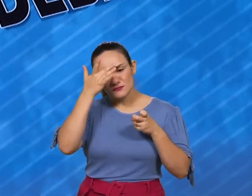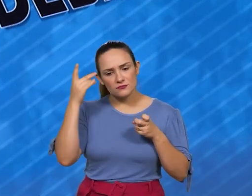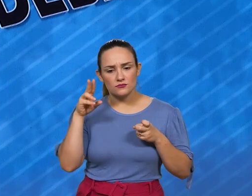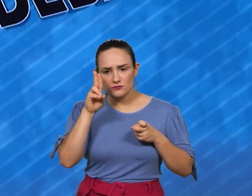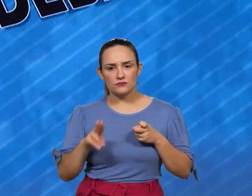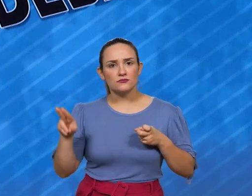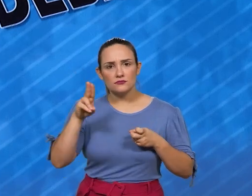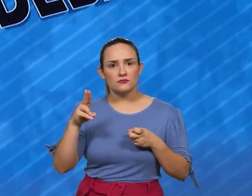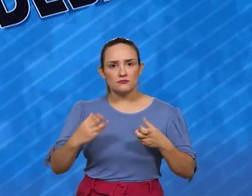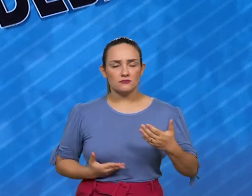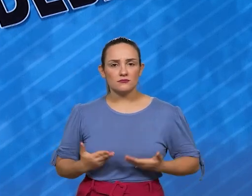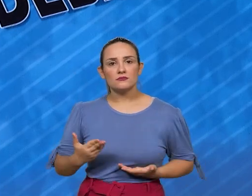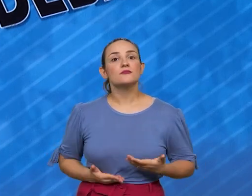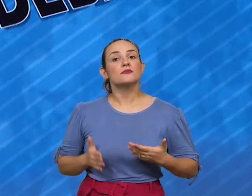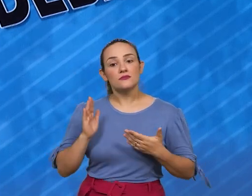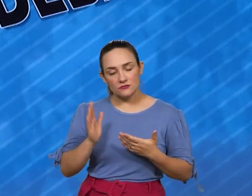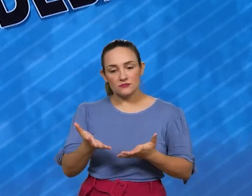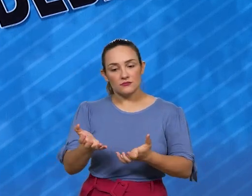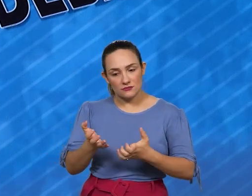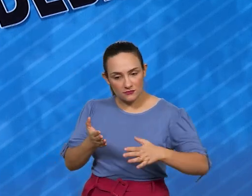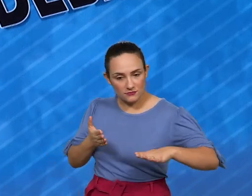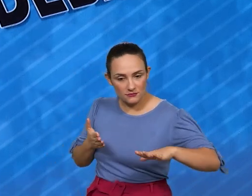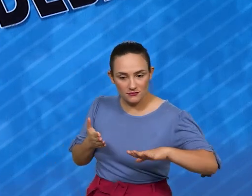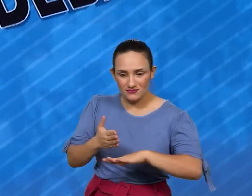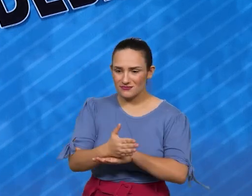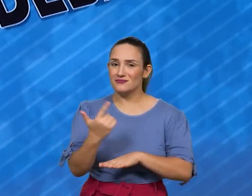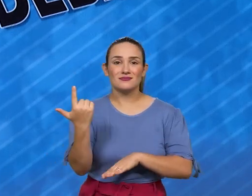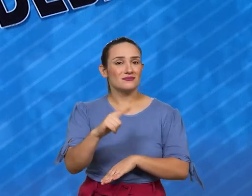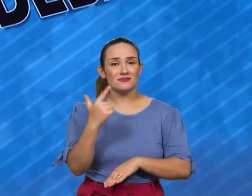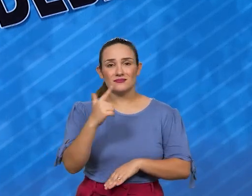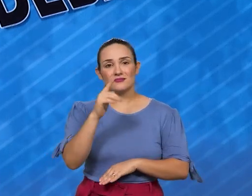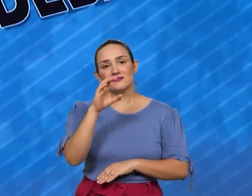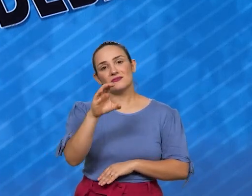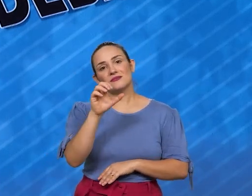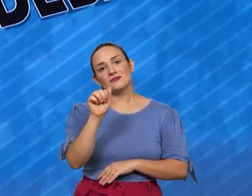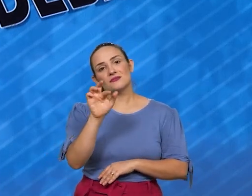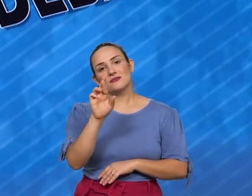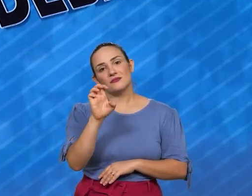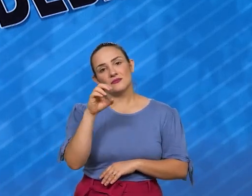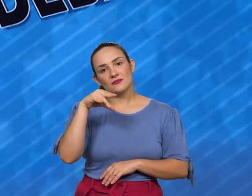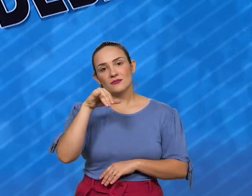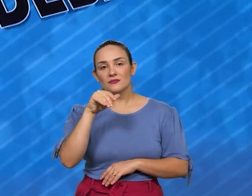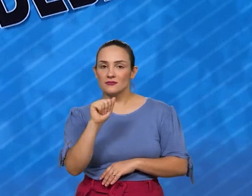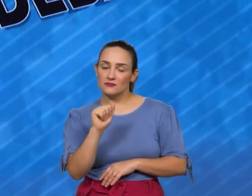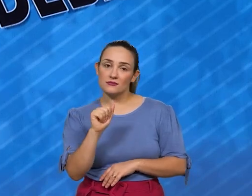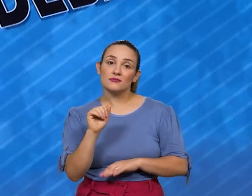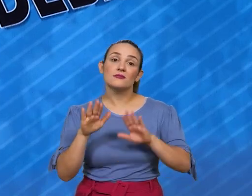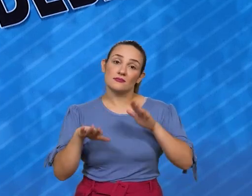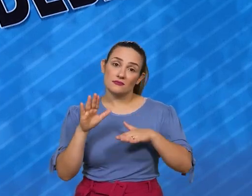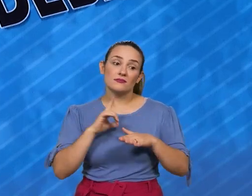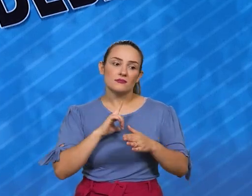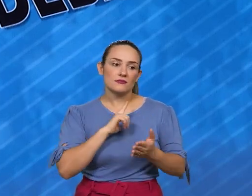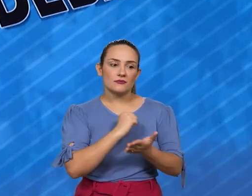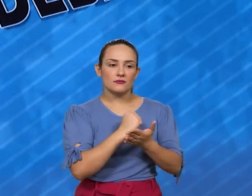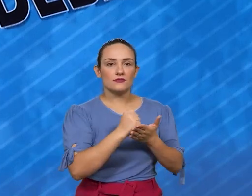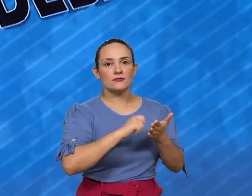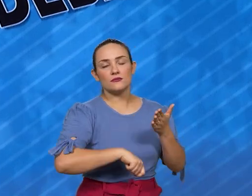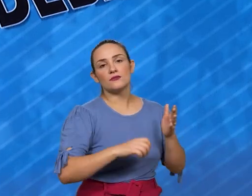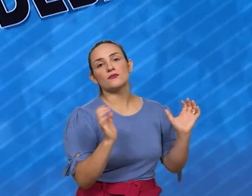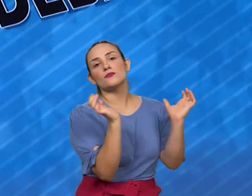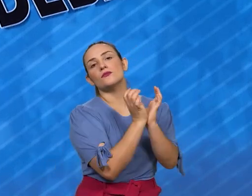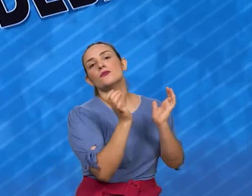percebe o interesse do usuário de já entrar sem o cumprimento de carência. Isso acontece nos contratos